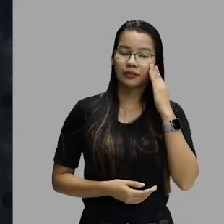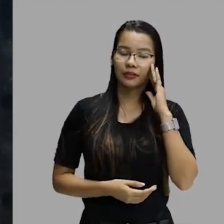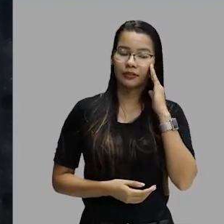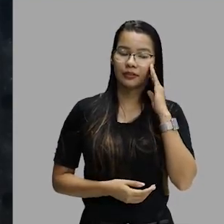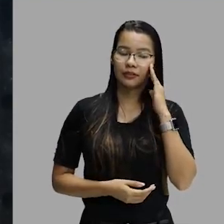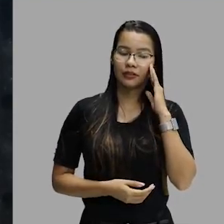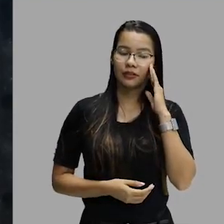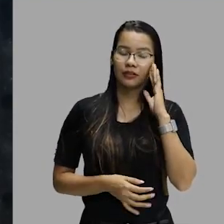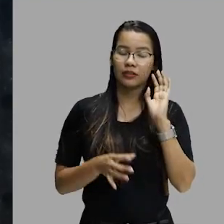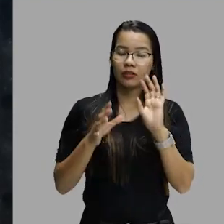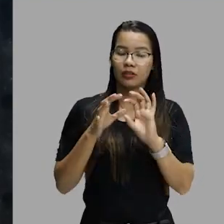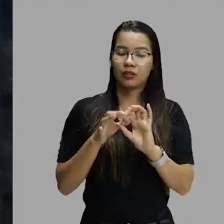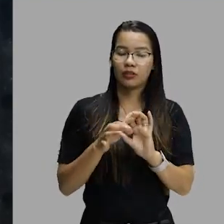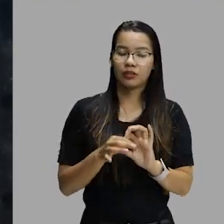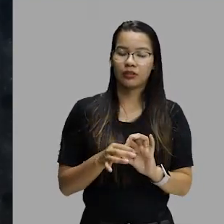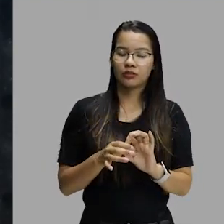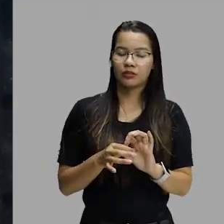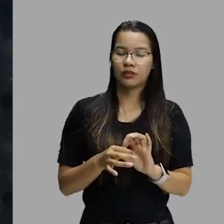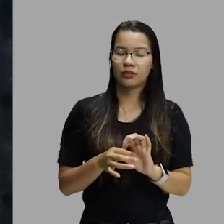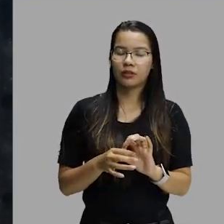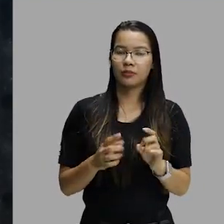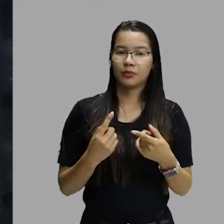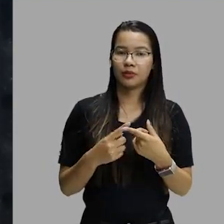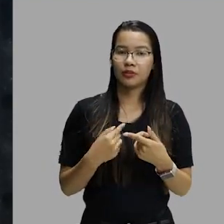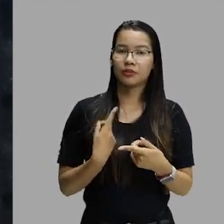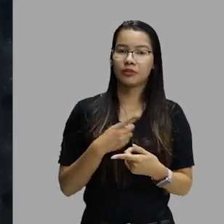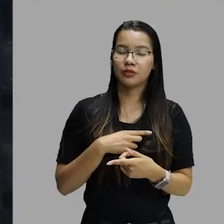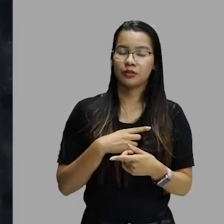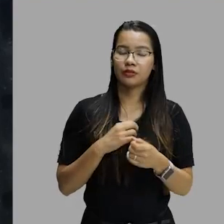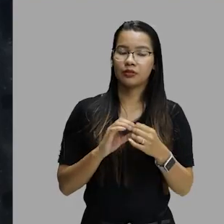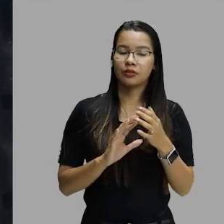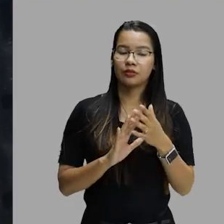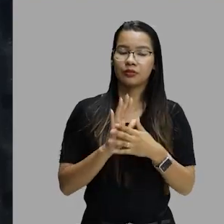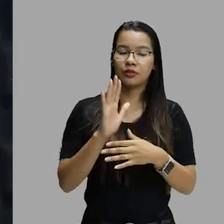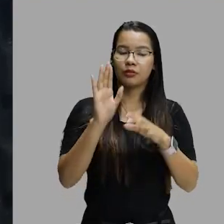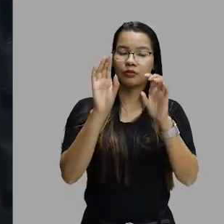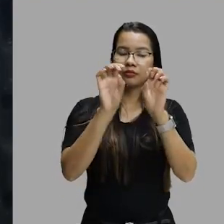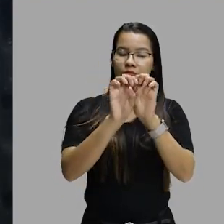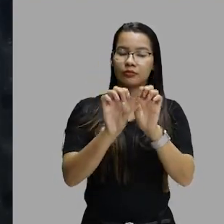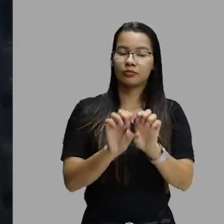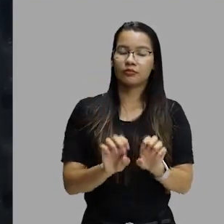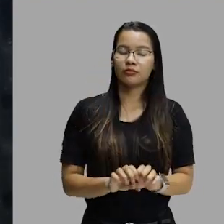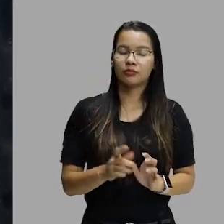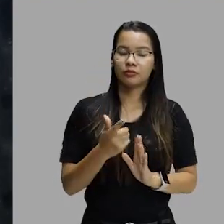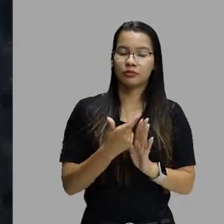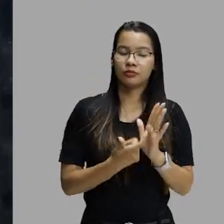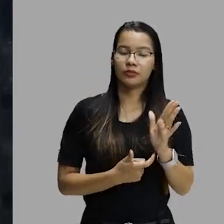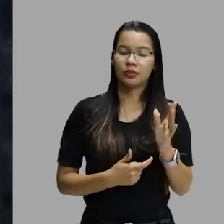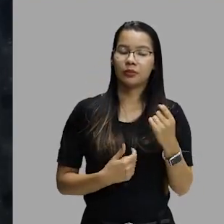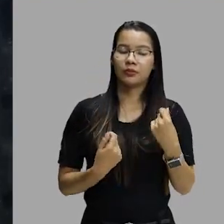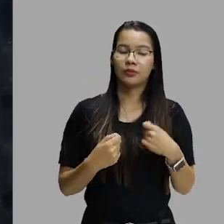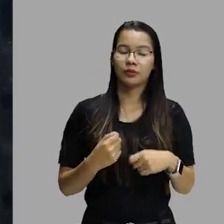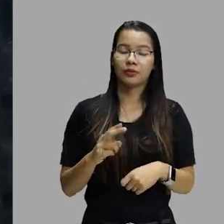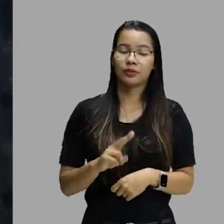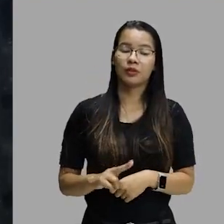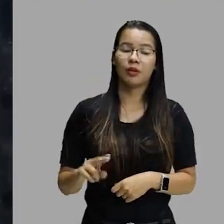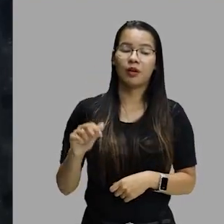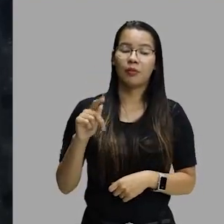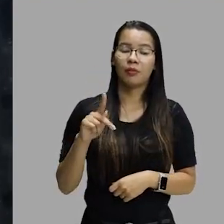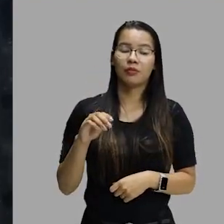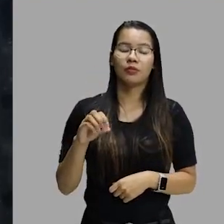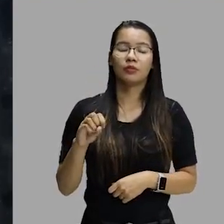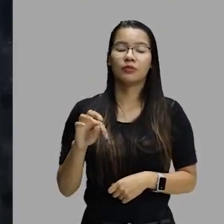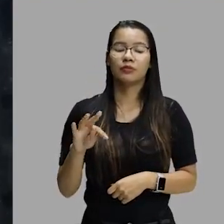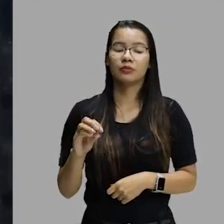entendimento contextual, porque nós vamos construir textos, eu preciso usar o aposto para dar uma